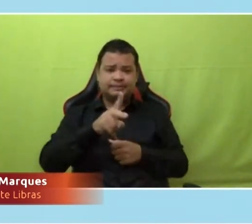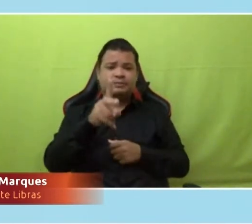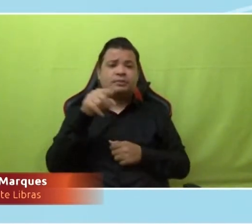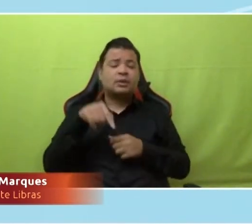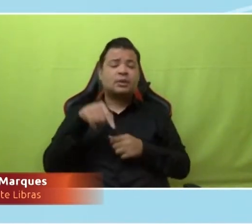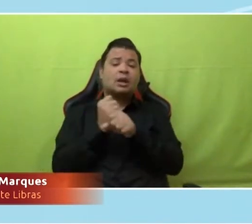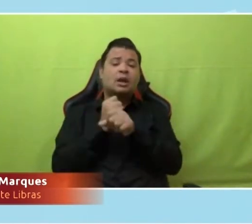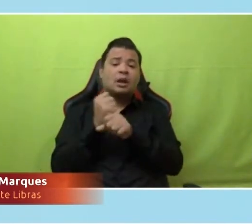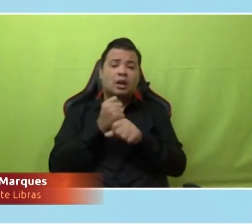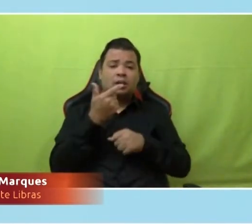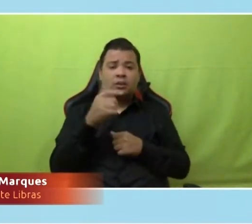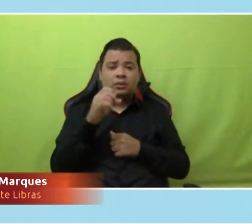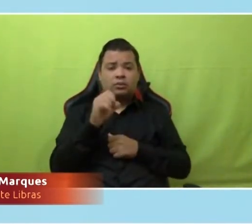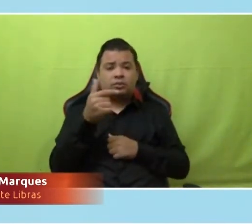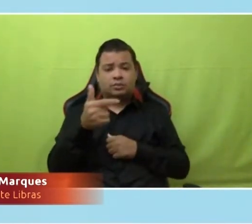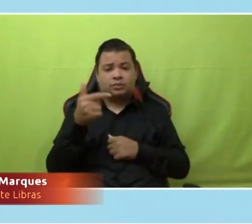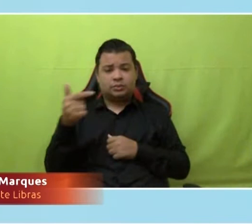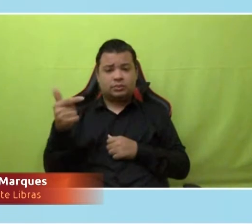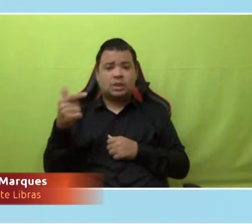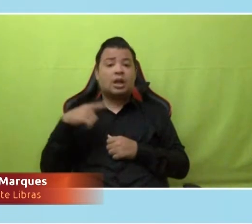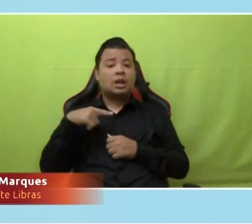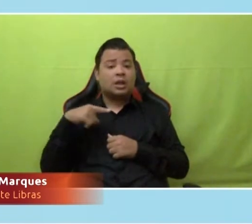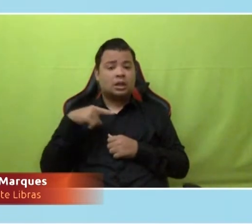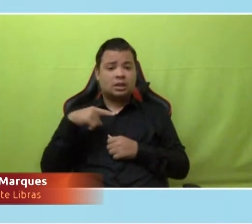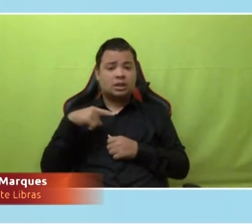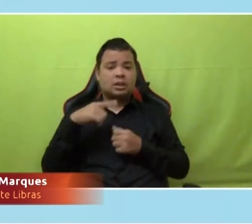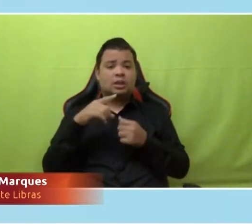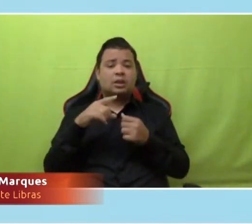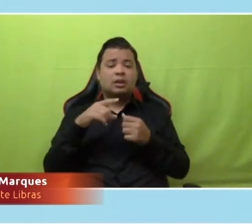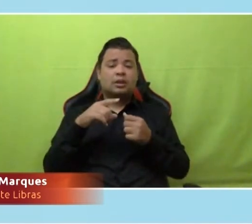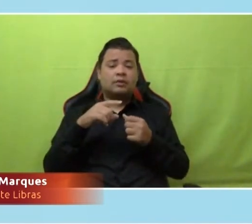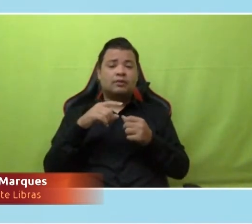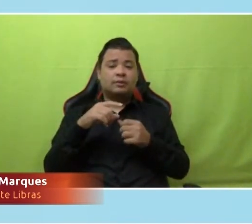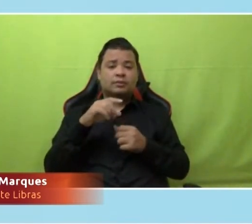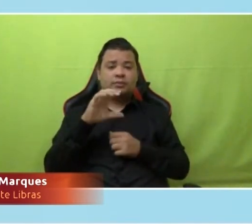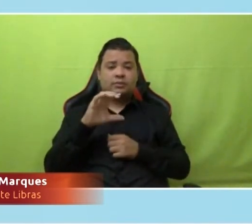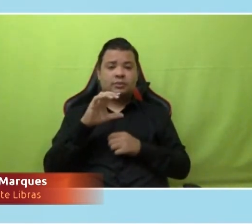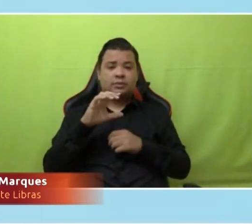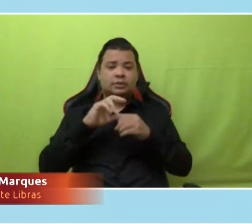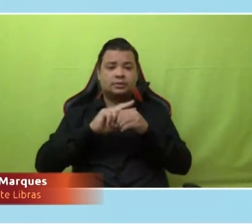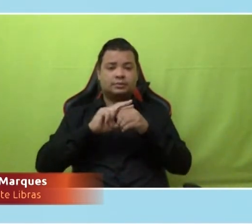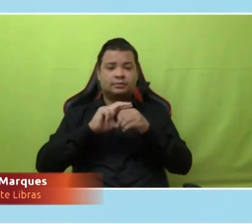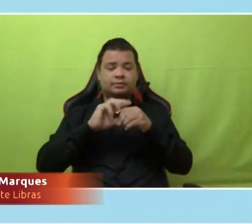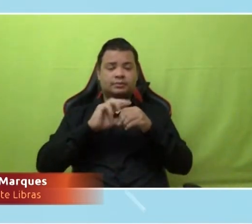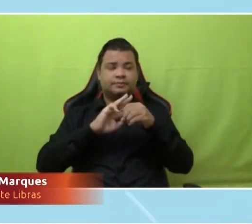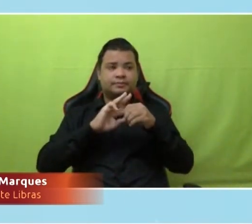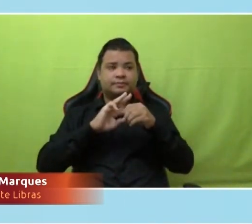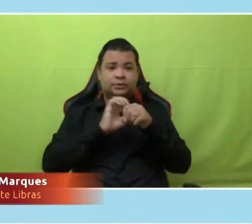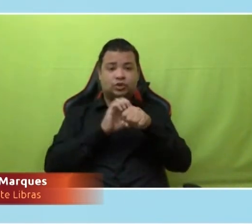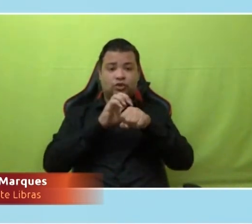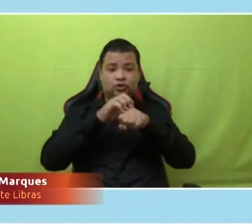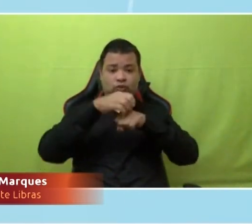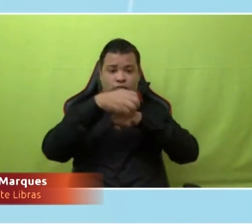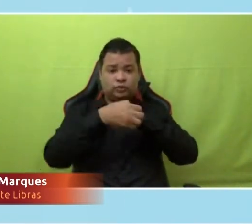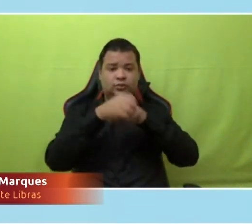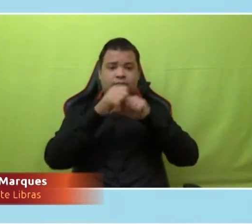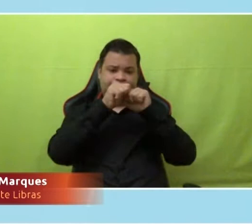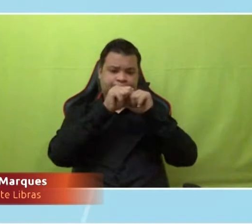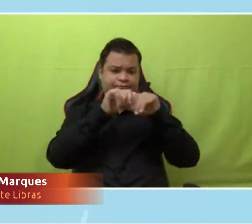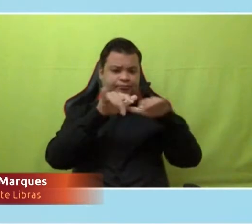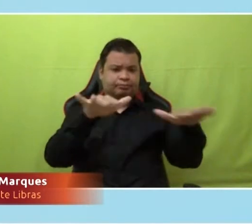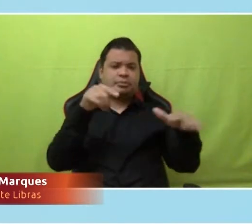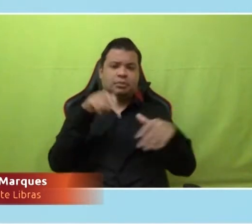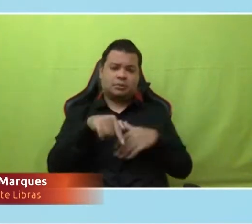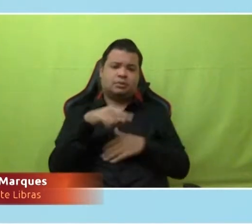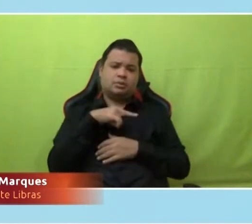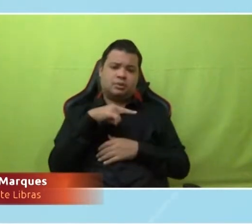2022, que a gente teve uma transmissão mais intensa do vírus chikungunya aqui em Goiás. Então não foi só dengue, foi um ano em que foi pior